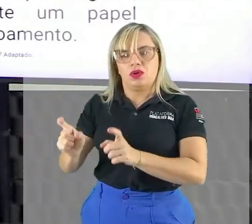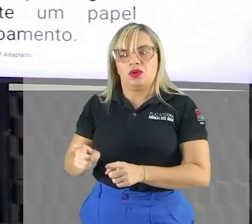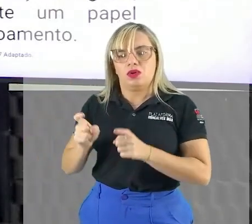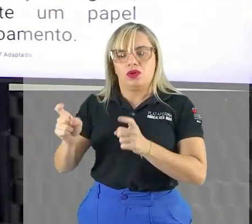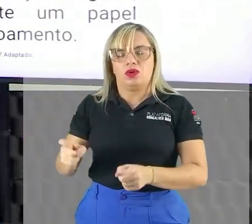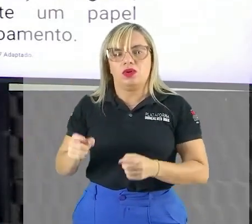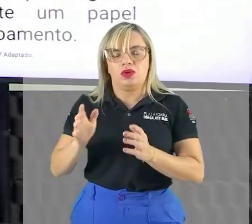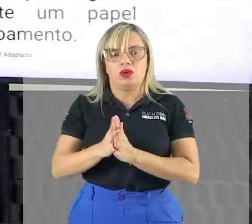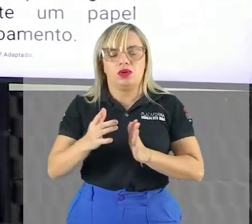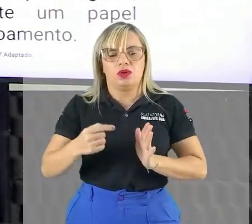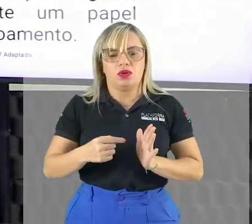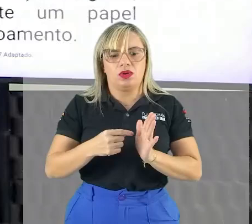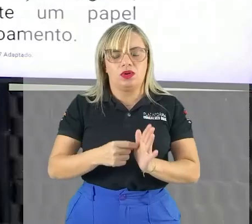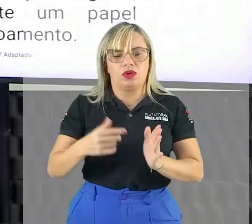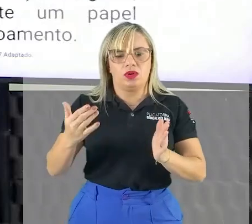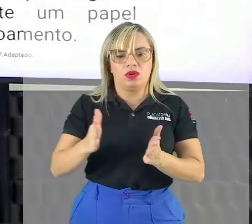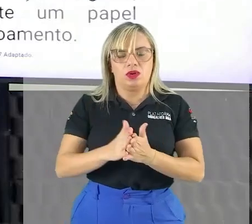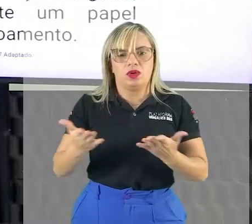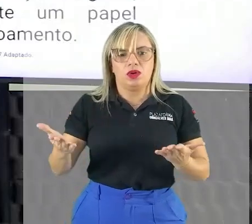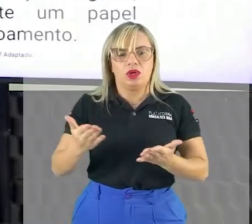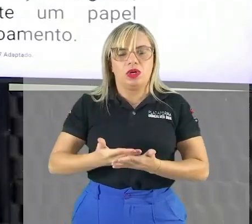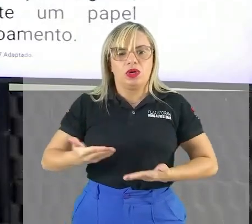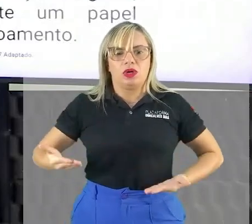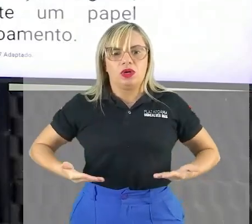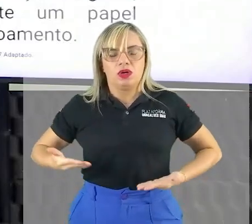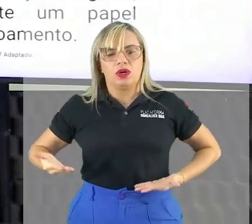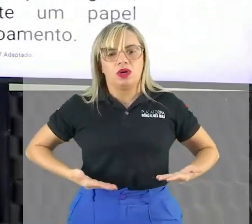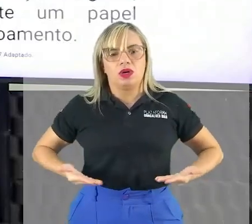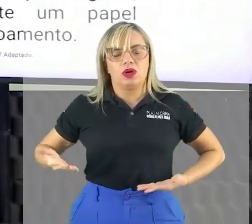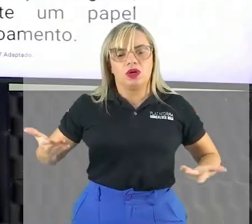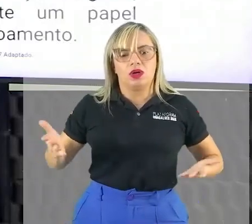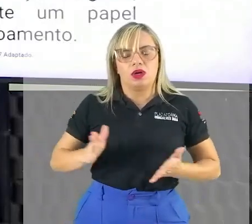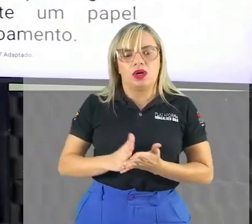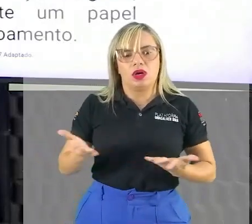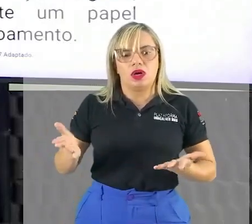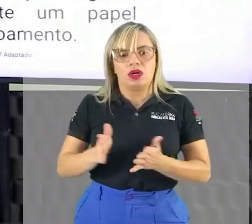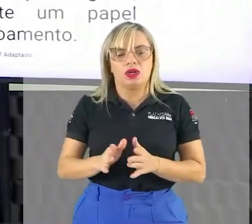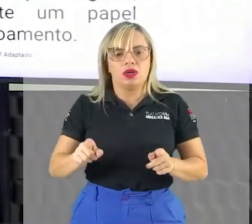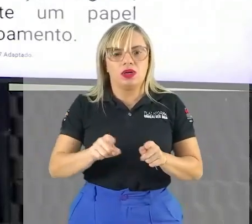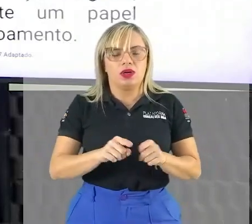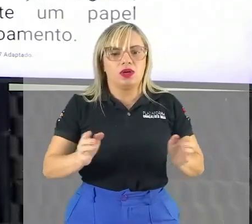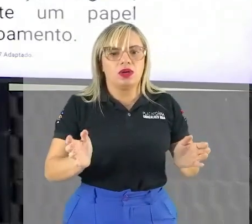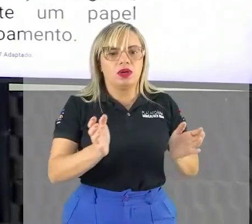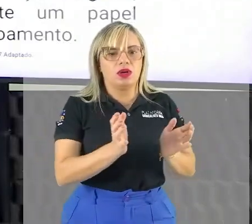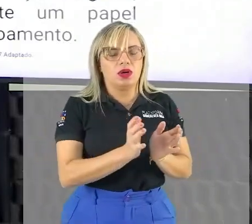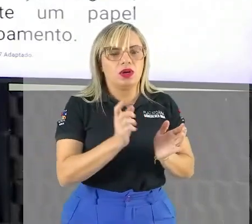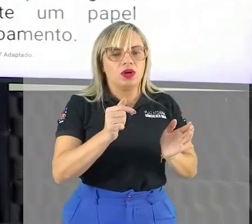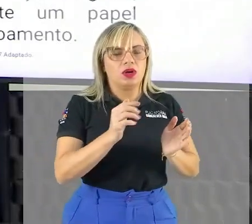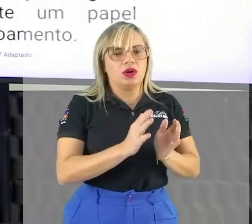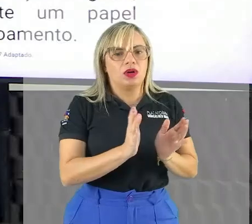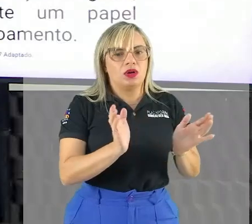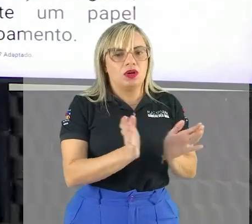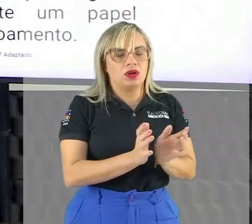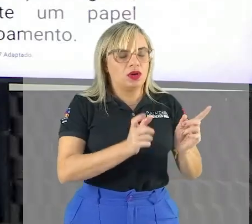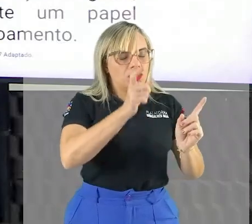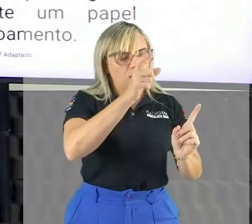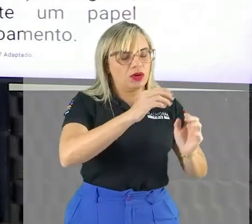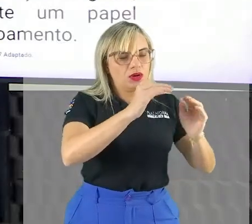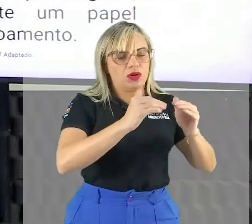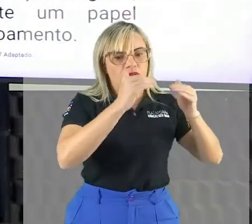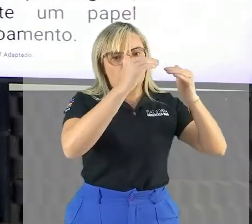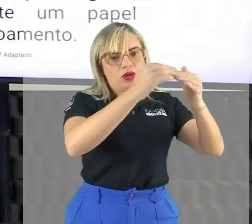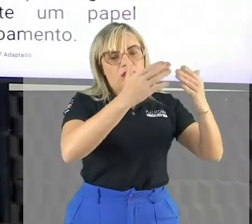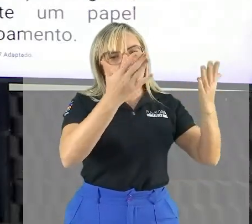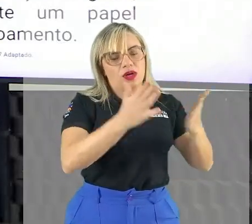aparecimento dos servos, a nobreza continua lá, mas é uma nobreza que agora ela precisa de proteção, ela